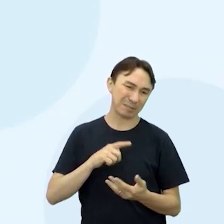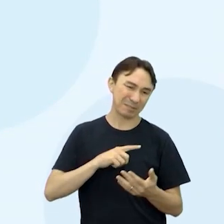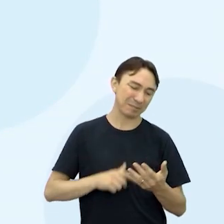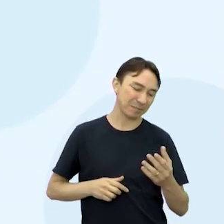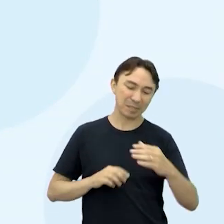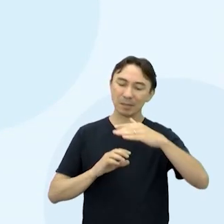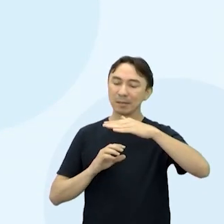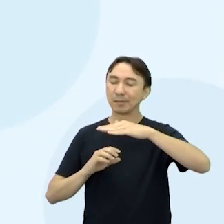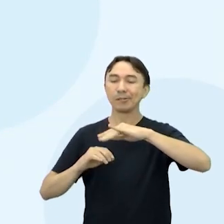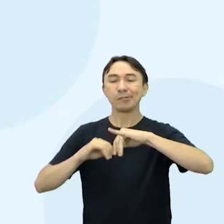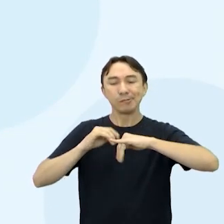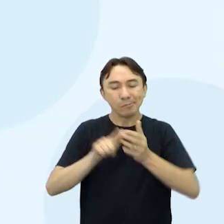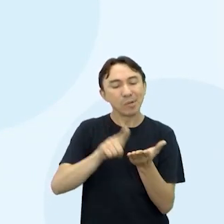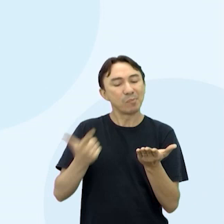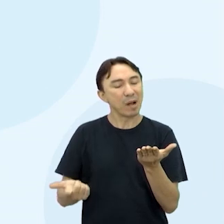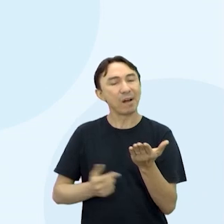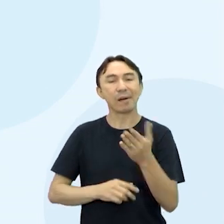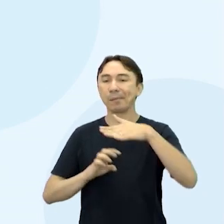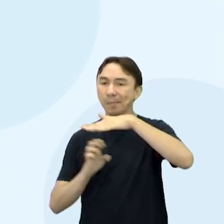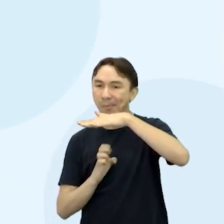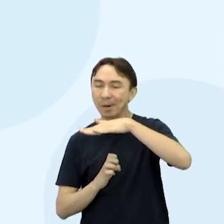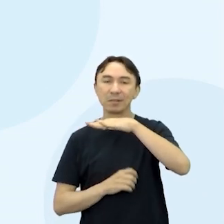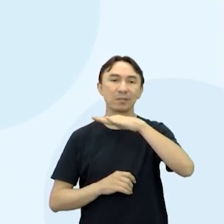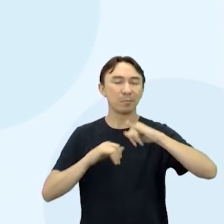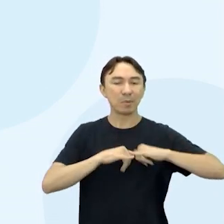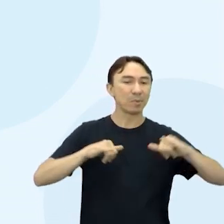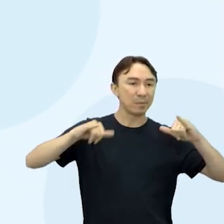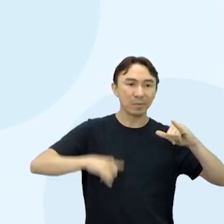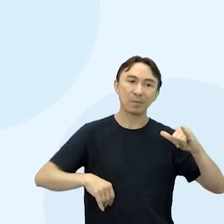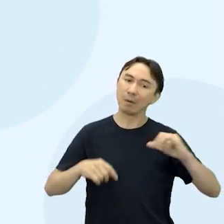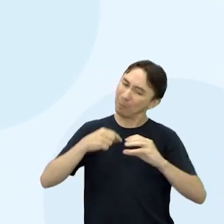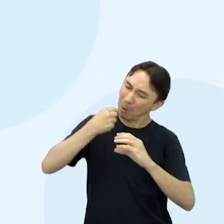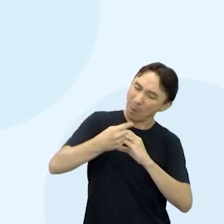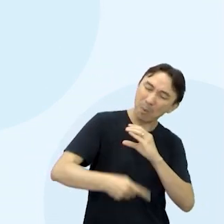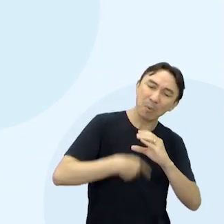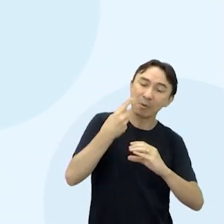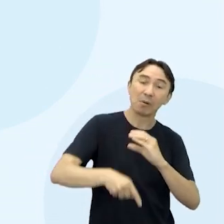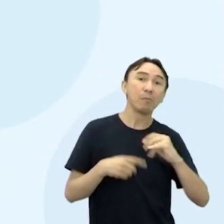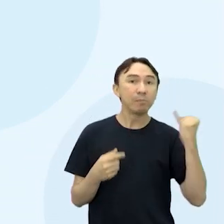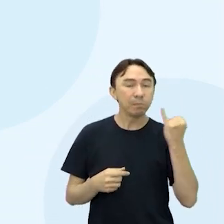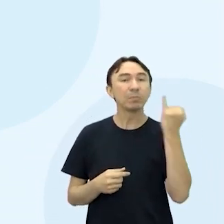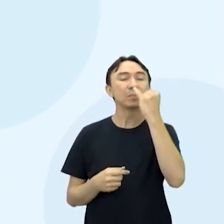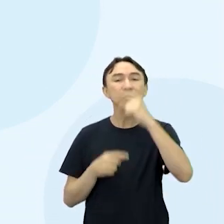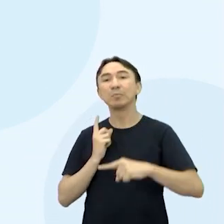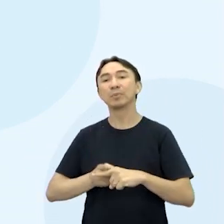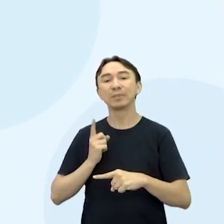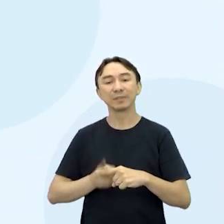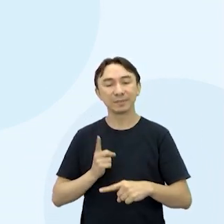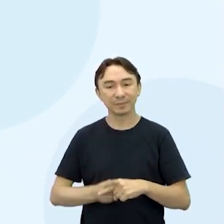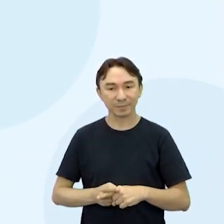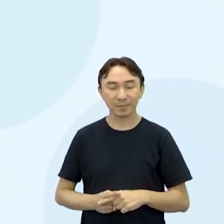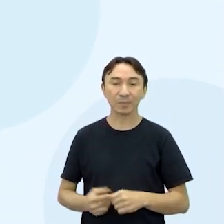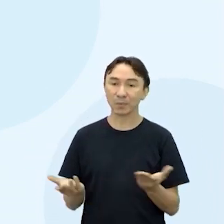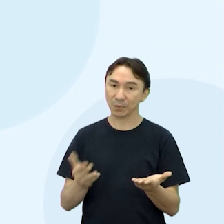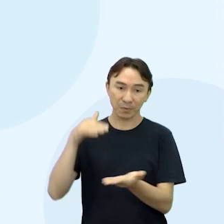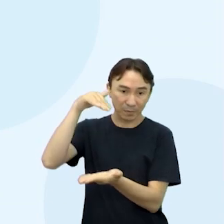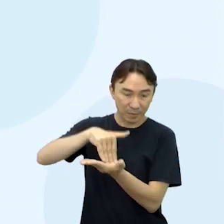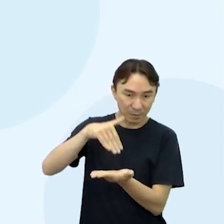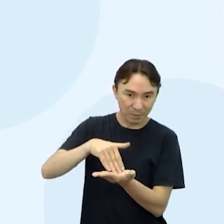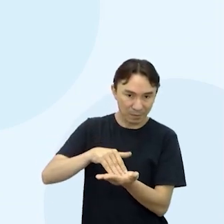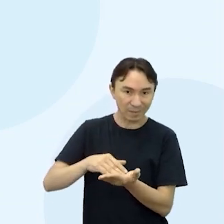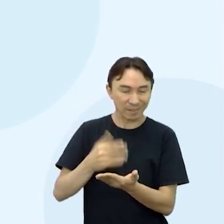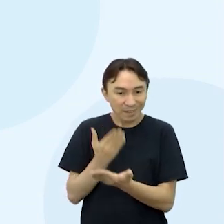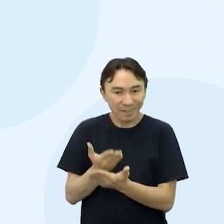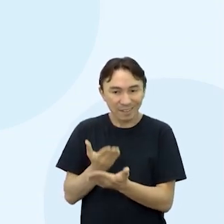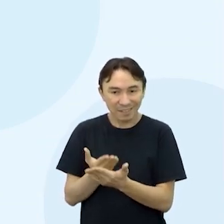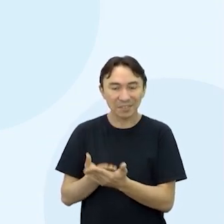nos sensibilizamos em relação à sua importância e produção jornalística. Ao final da aula, propusemos a leitura desses jornais e de